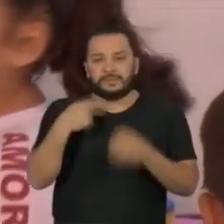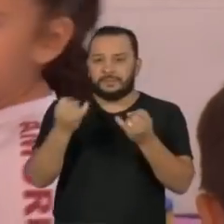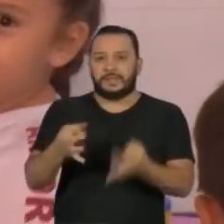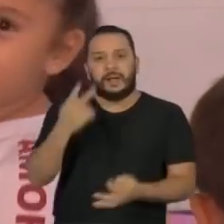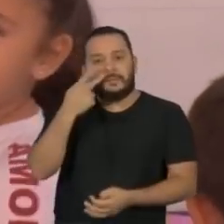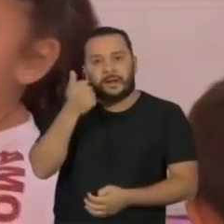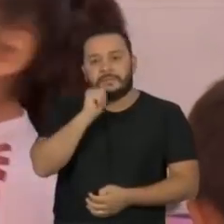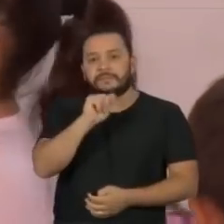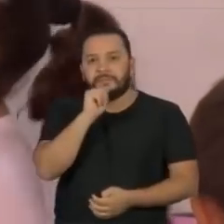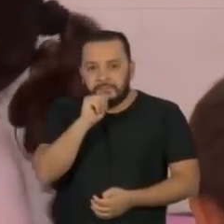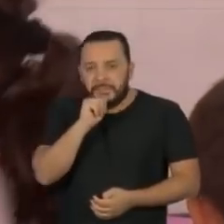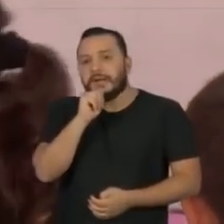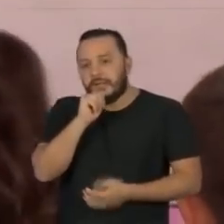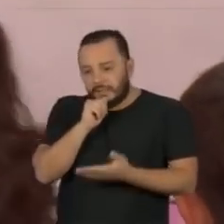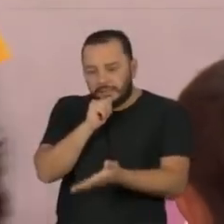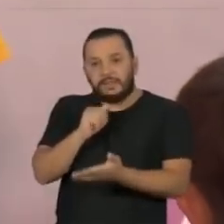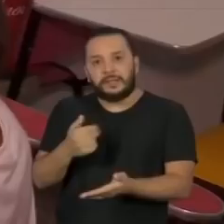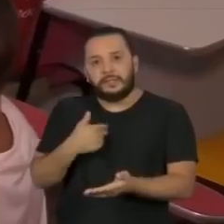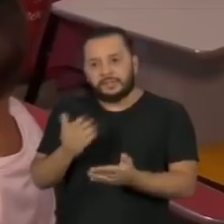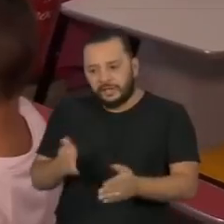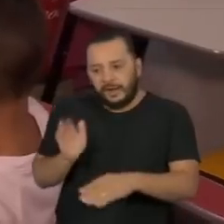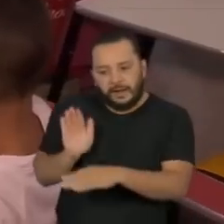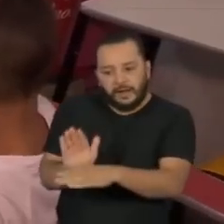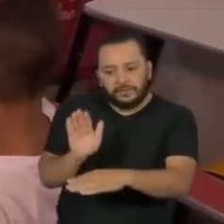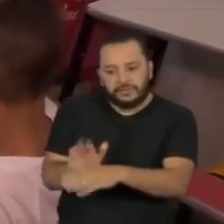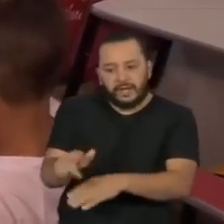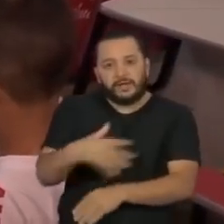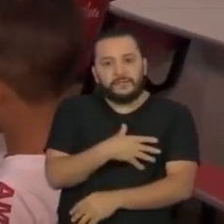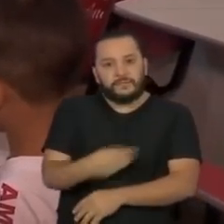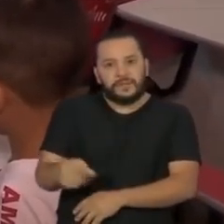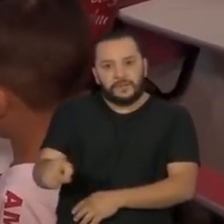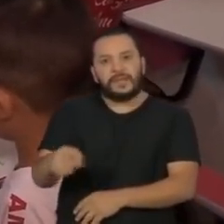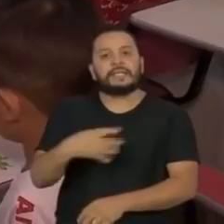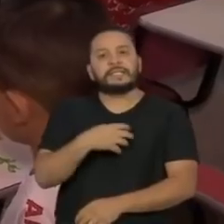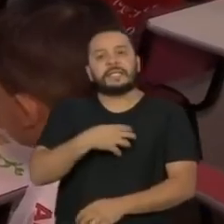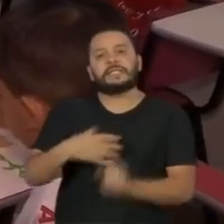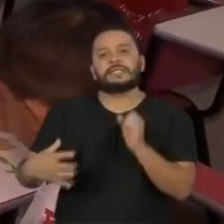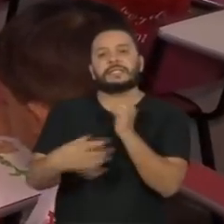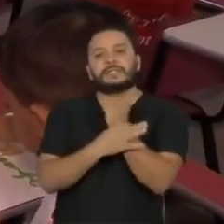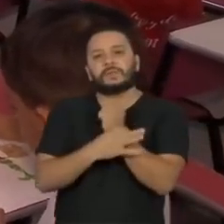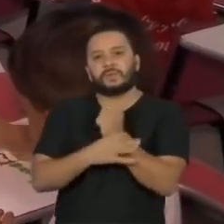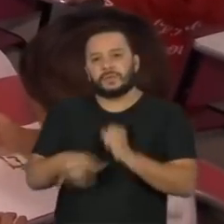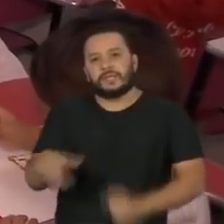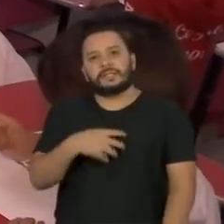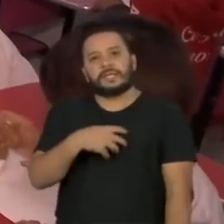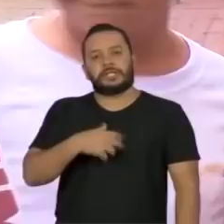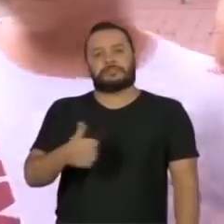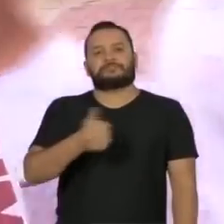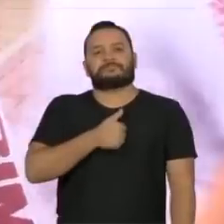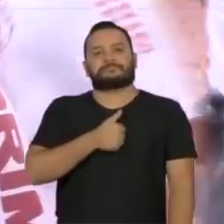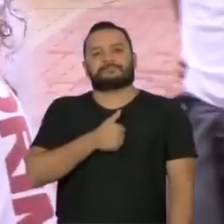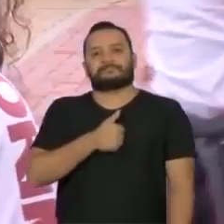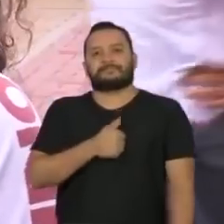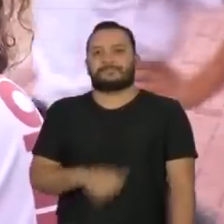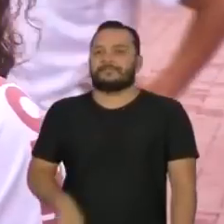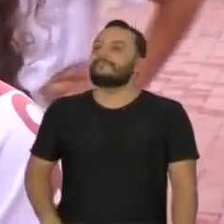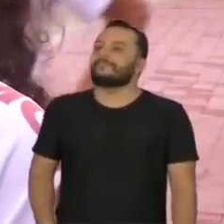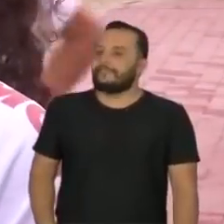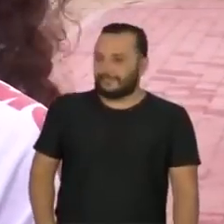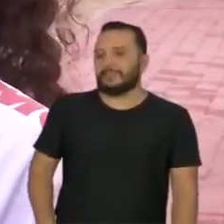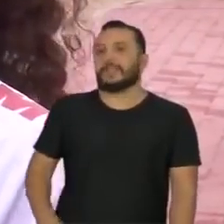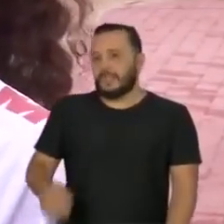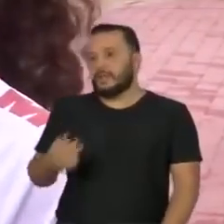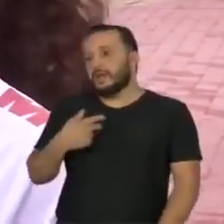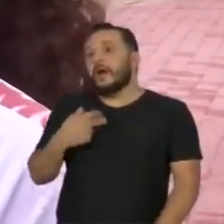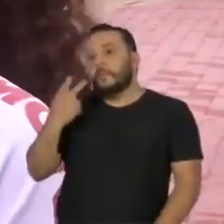pais com o que foi ensinado dentro de sala de aula oferece mais segurança e autoestima para os estudantes. Eles perguntam se eu